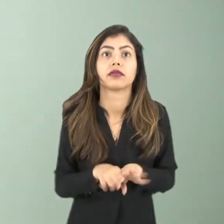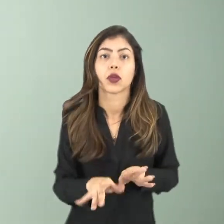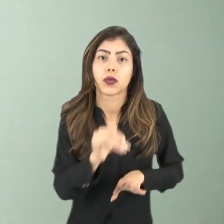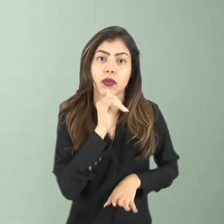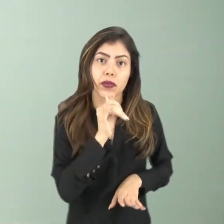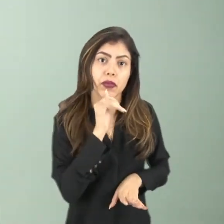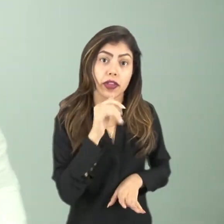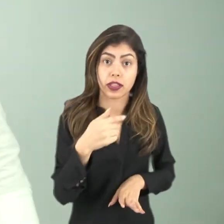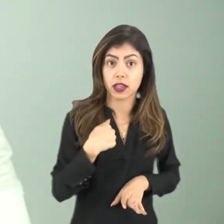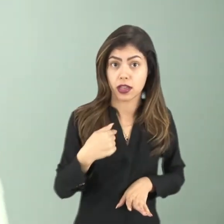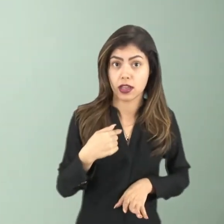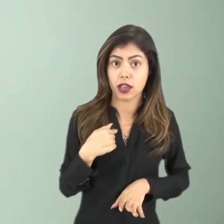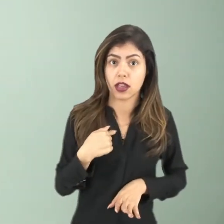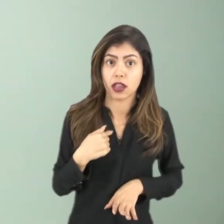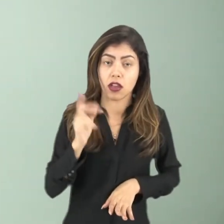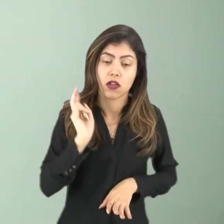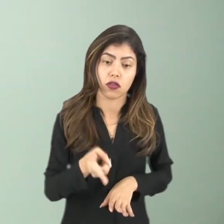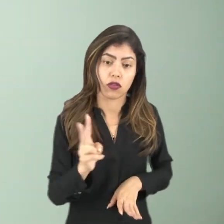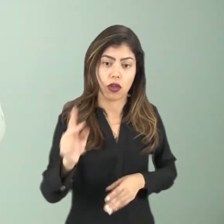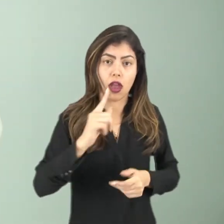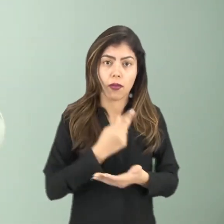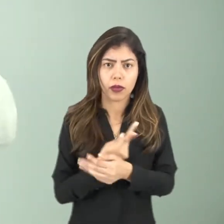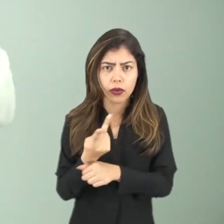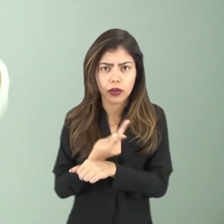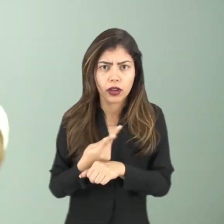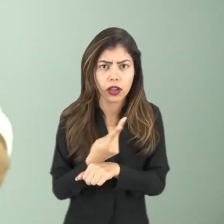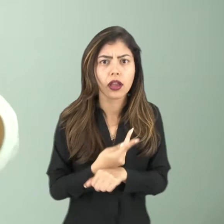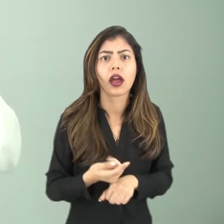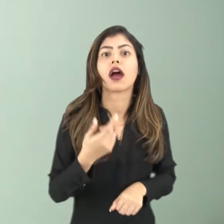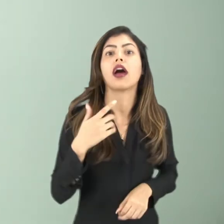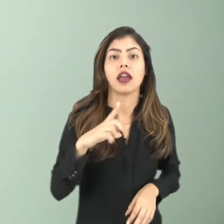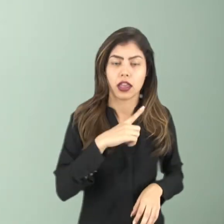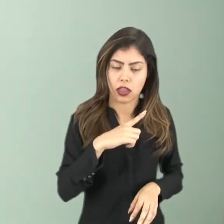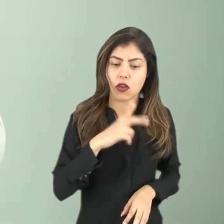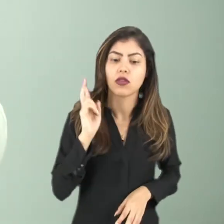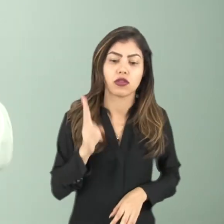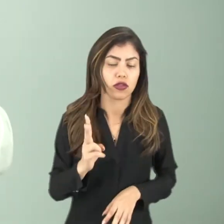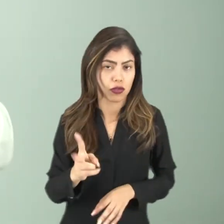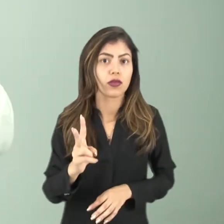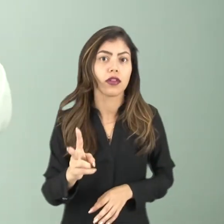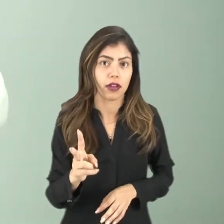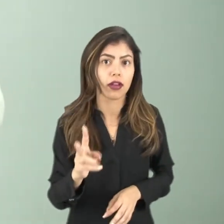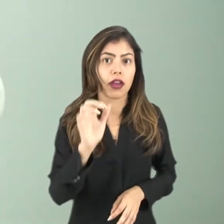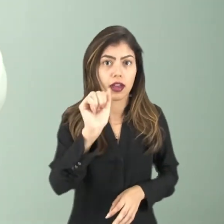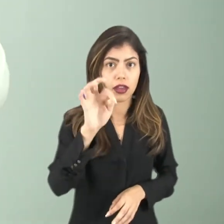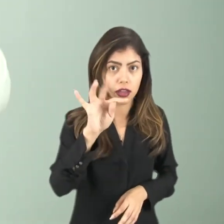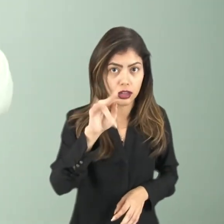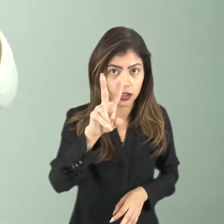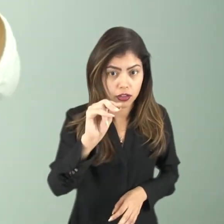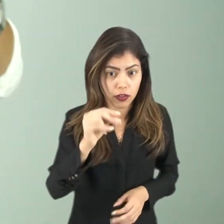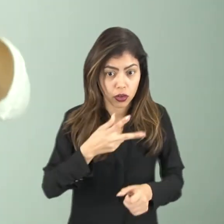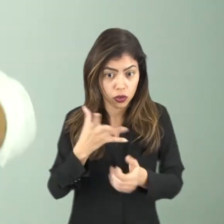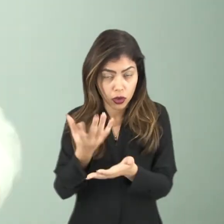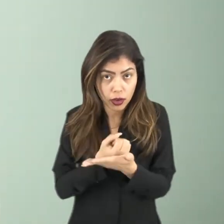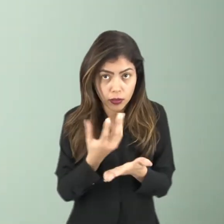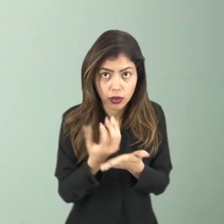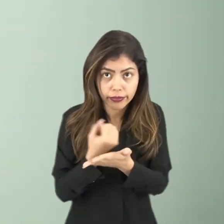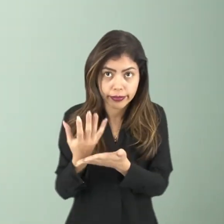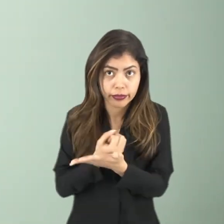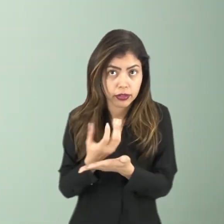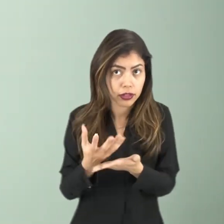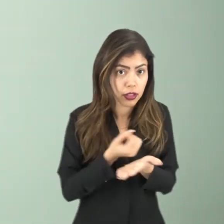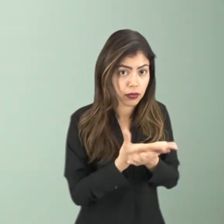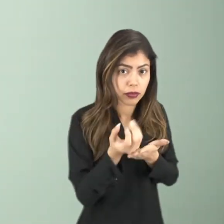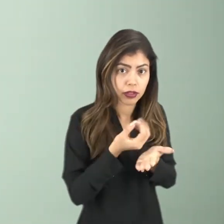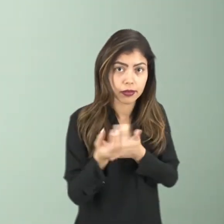por exemplo, se eu ficar desempregado e continuar a procurar emprego, eu ainda continuo na população economicamente ativa, porque eu estou em busca